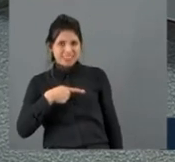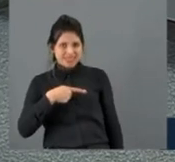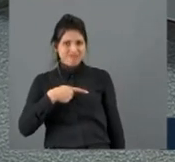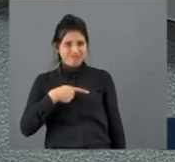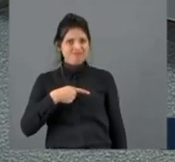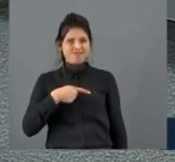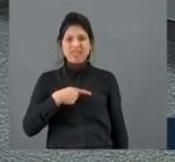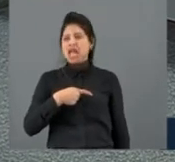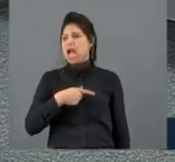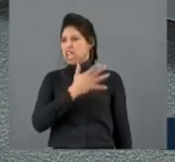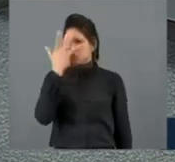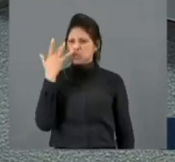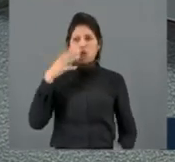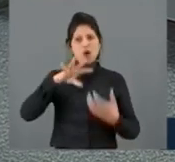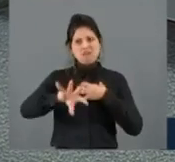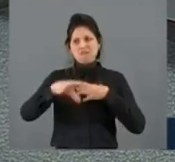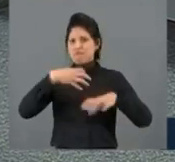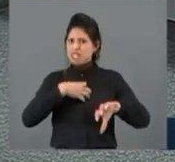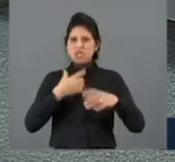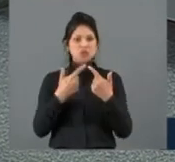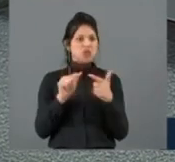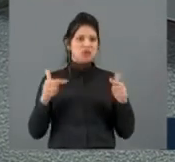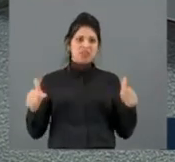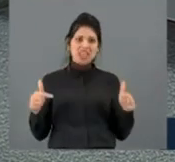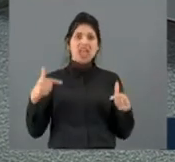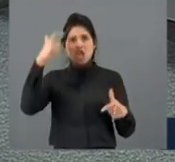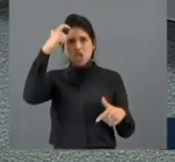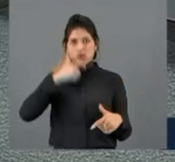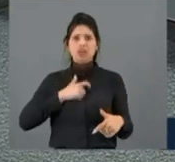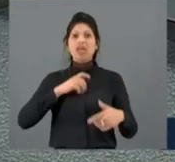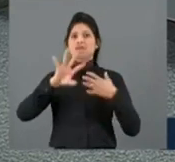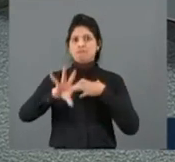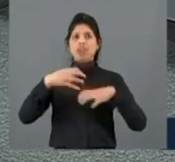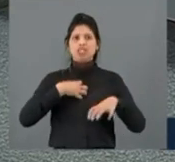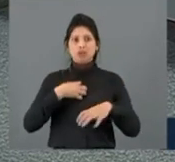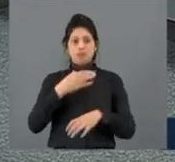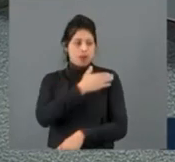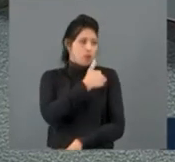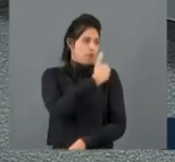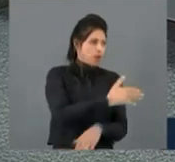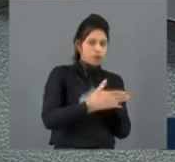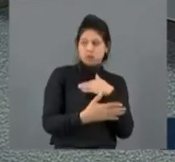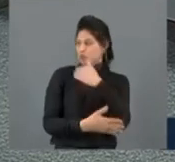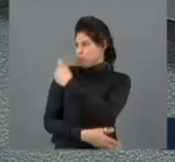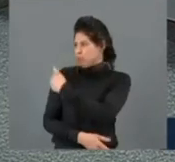empatia pelo próximo. Eu estou aqui porque eu tenho empatia pelo próximo. Muito obrigado.